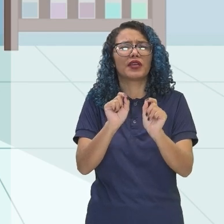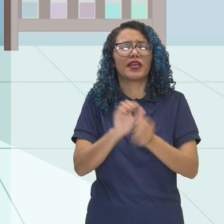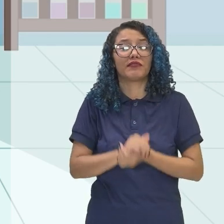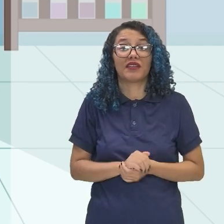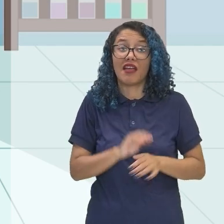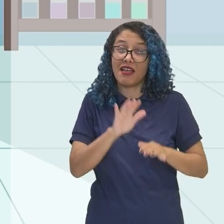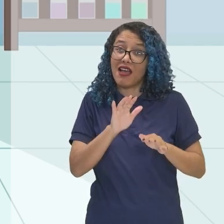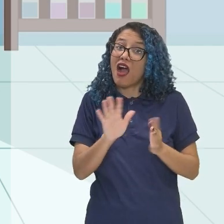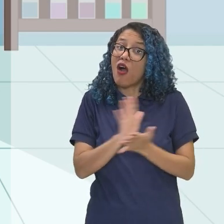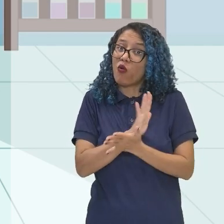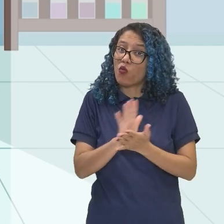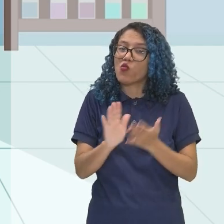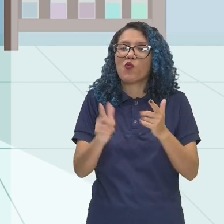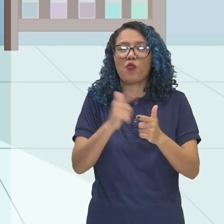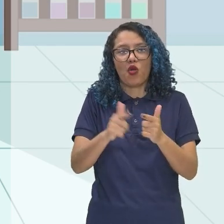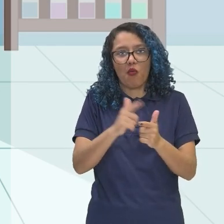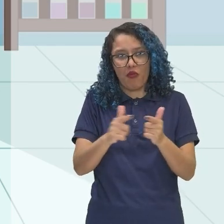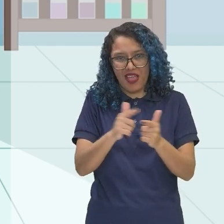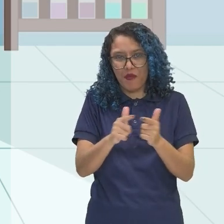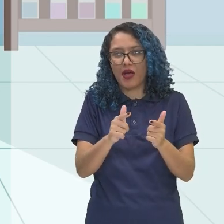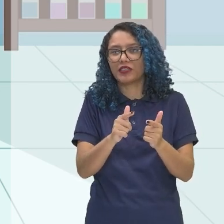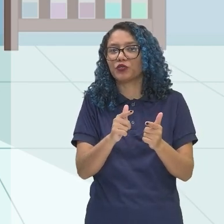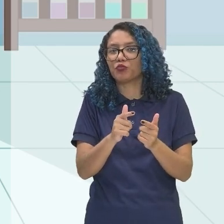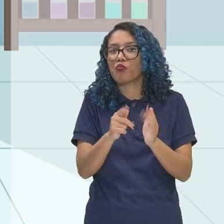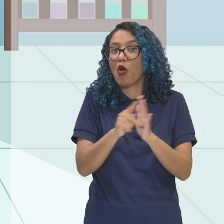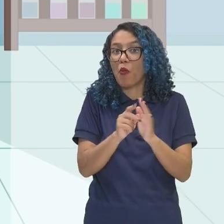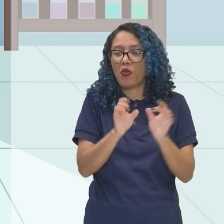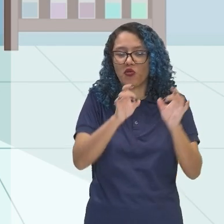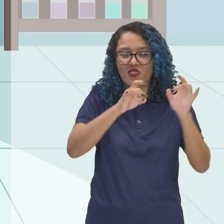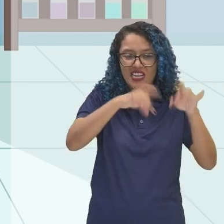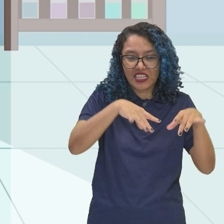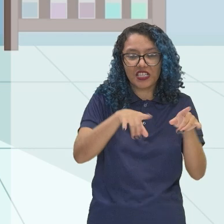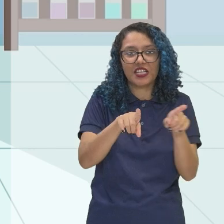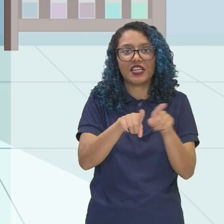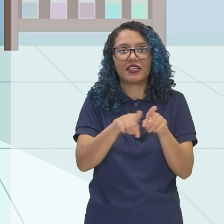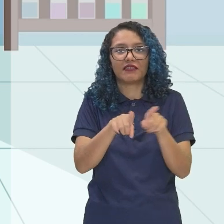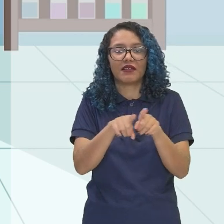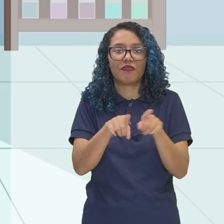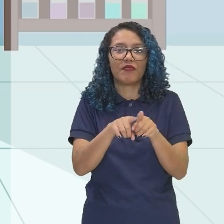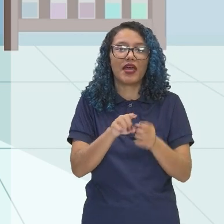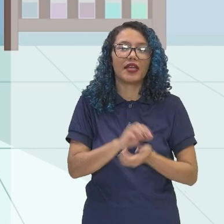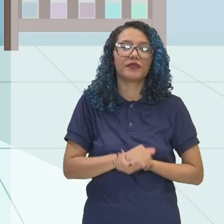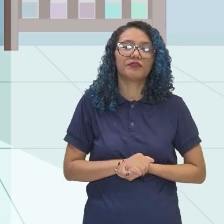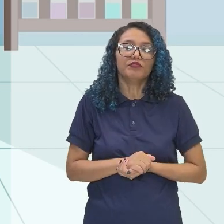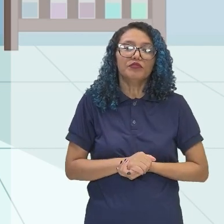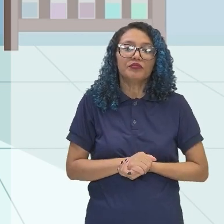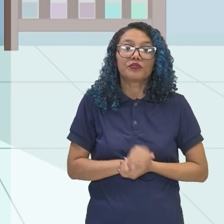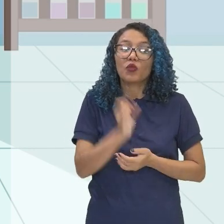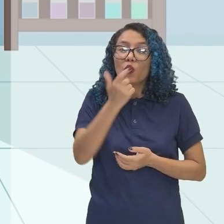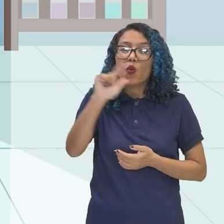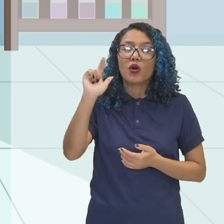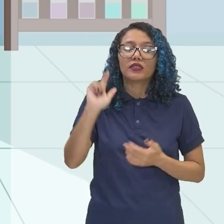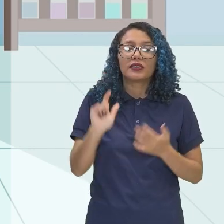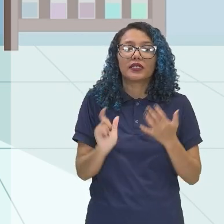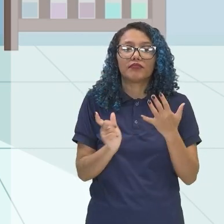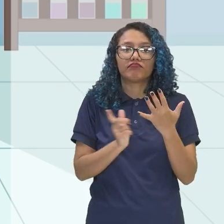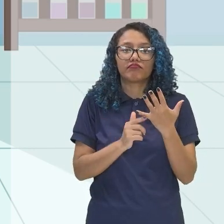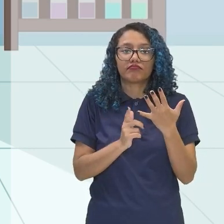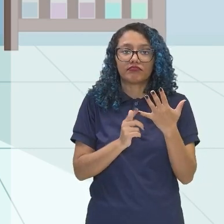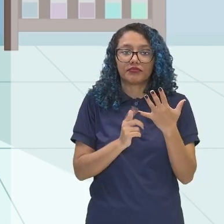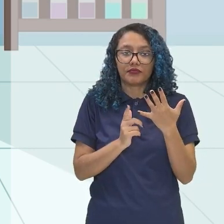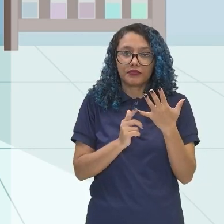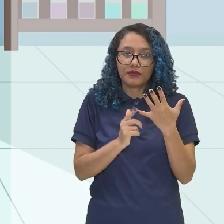questões sobre resíduos e segurança, a energia nuclear. Temos uma outra também, como vocês podem observar aqui,